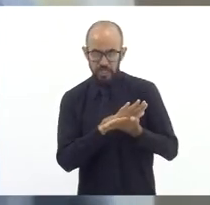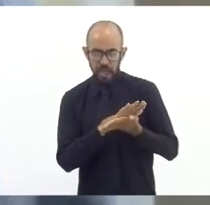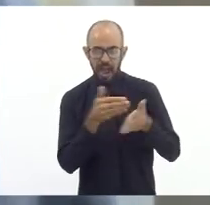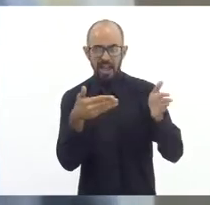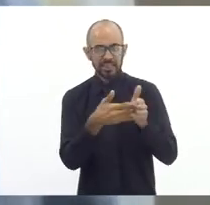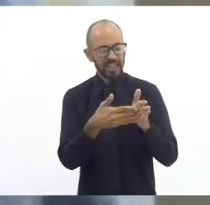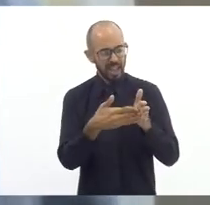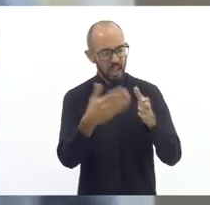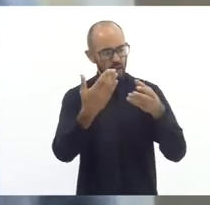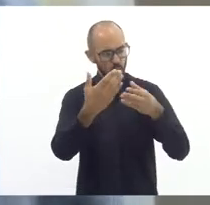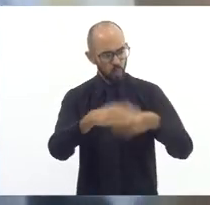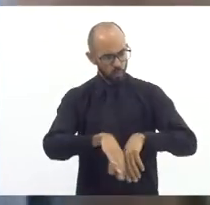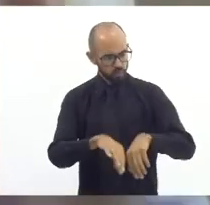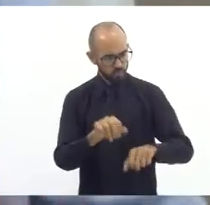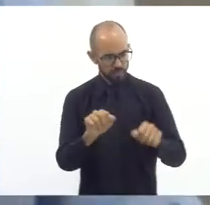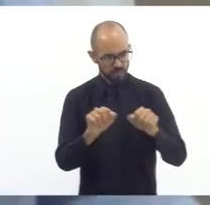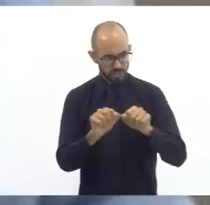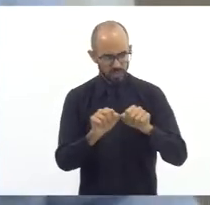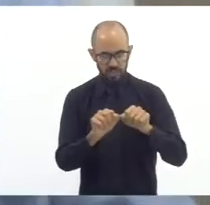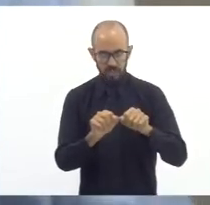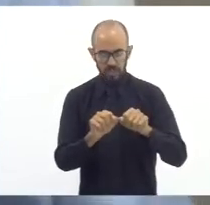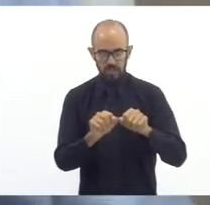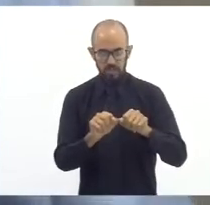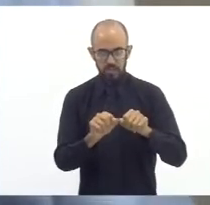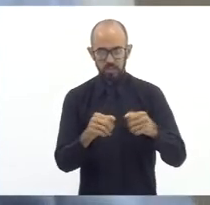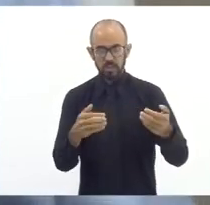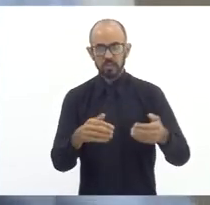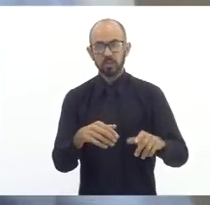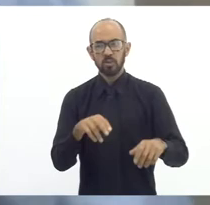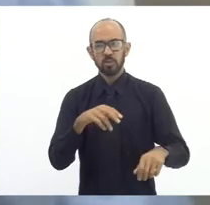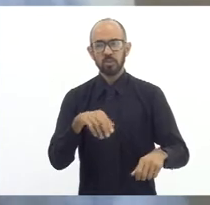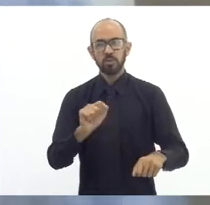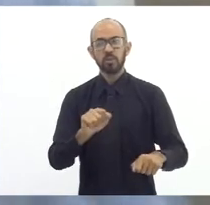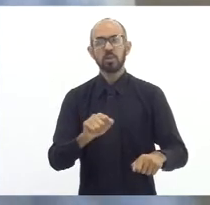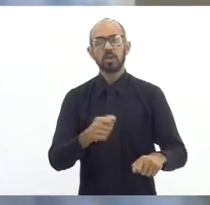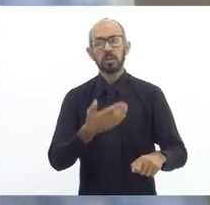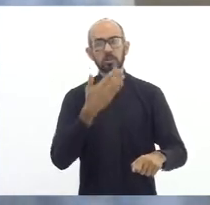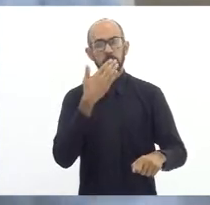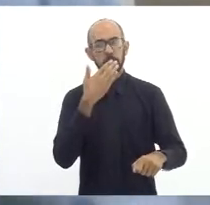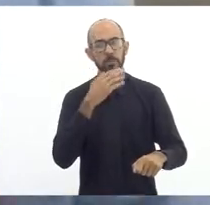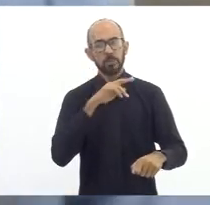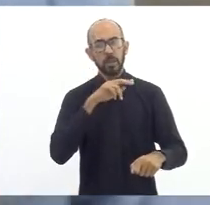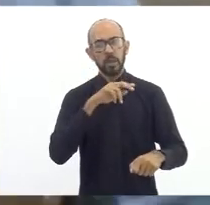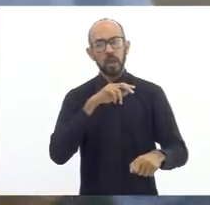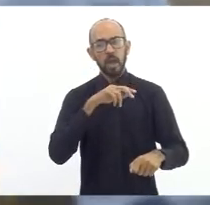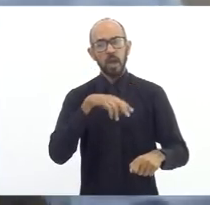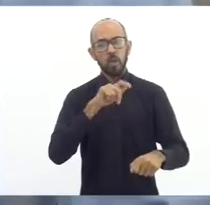concurso. Com a palavra, o presidente da Rio Trilhos.